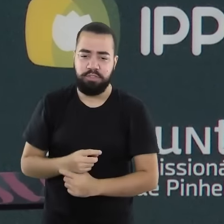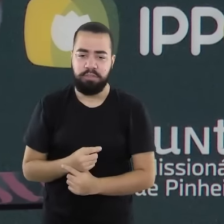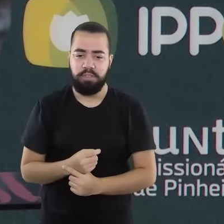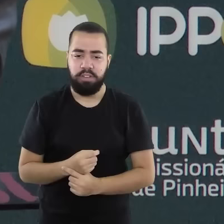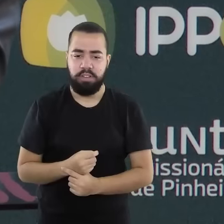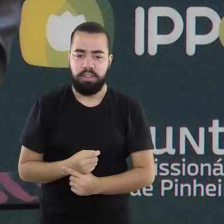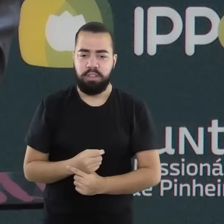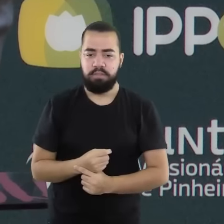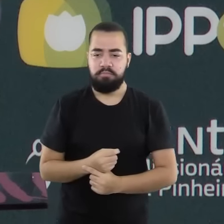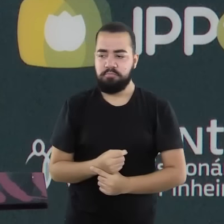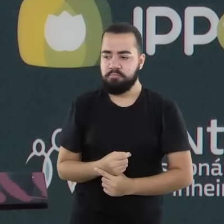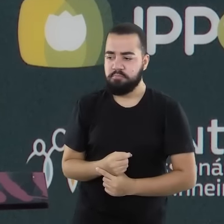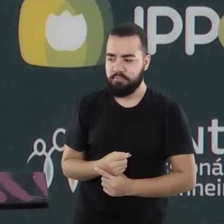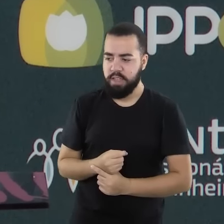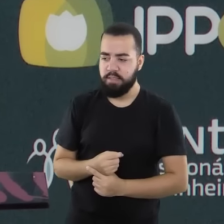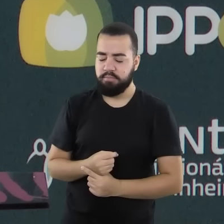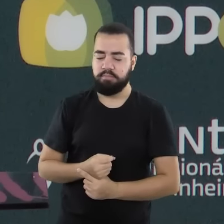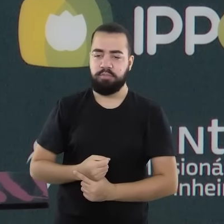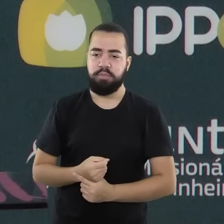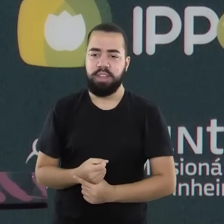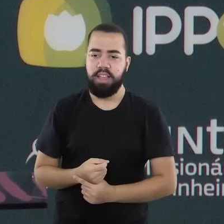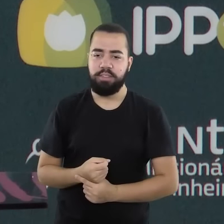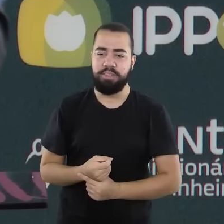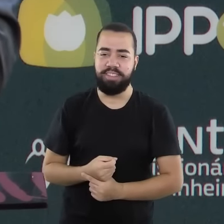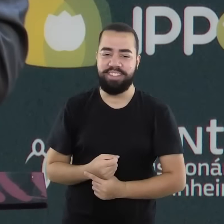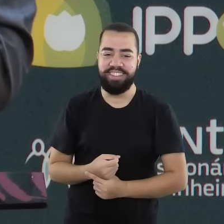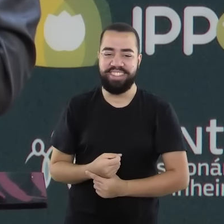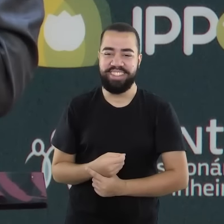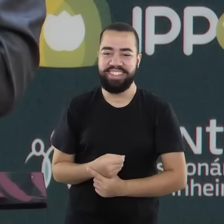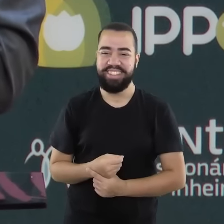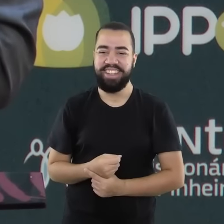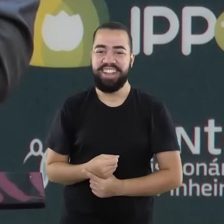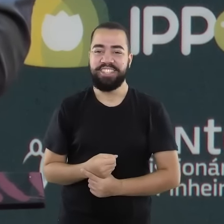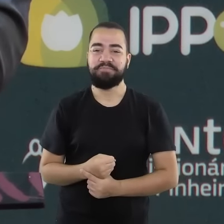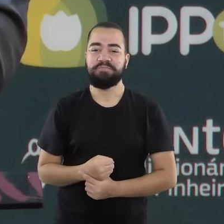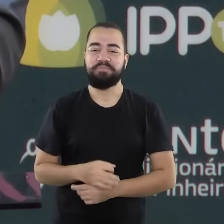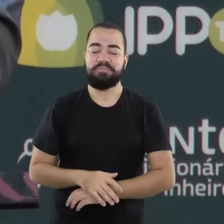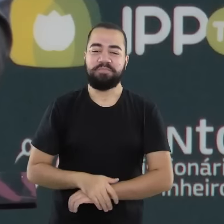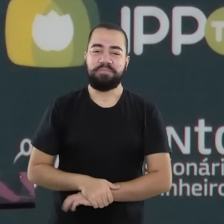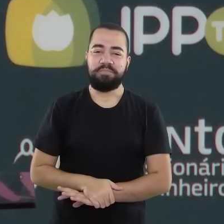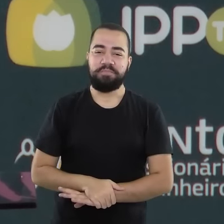que o próprio Deus faz essa diferença?